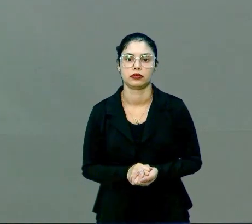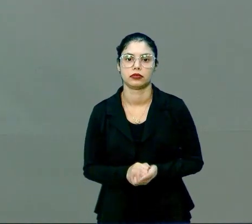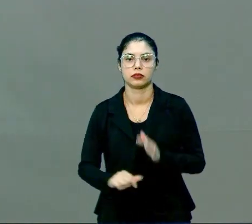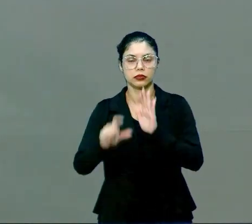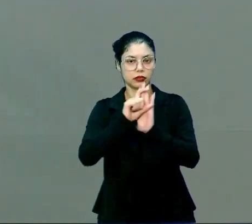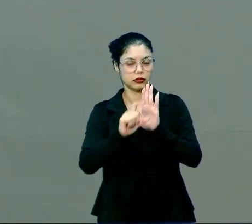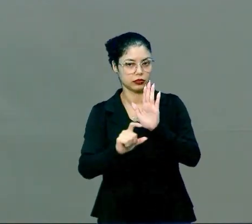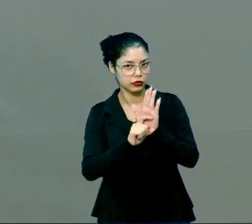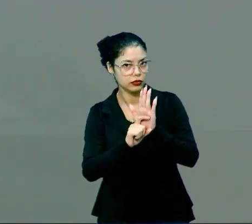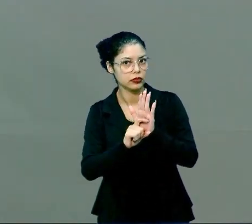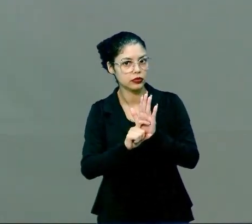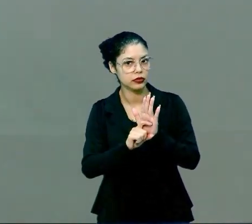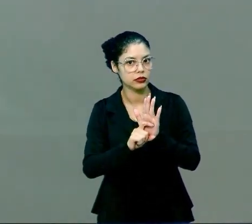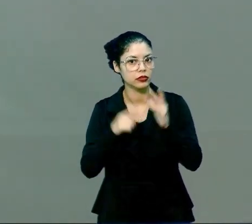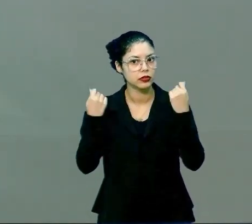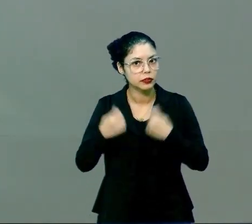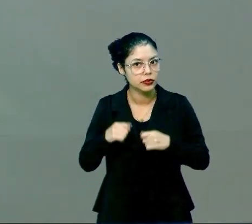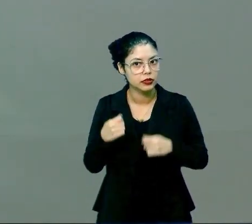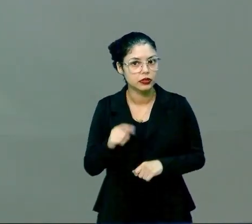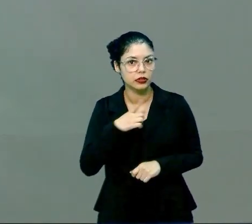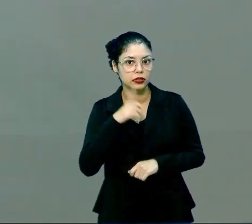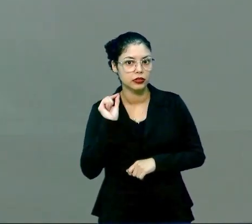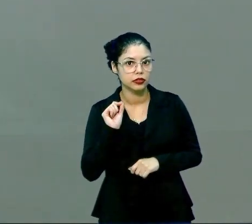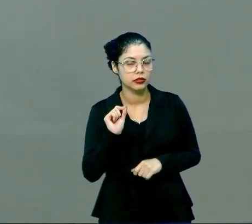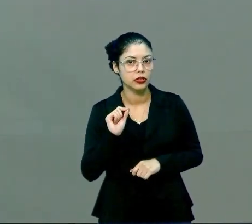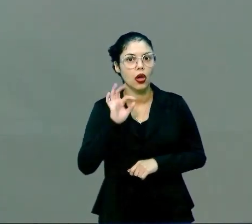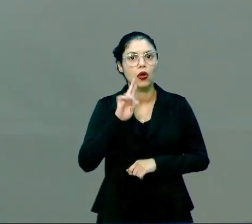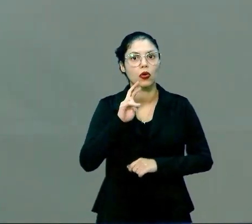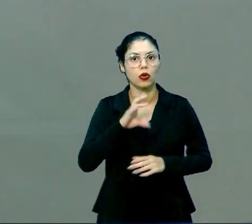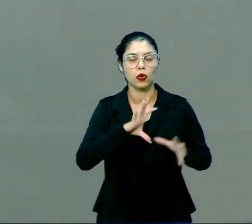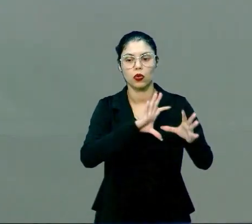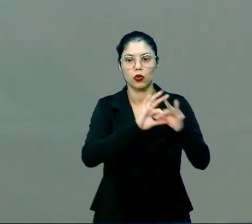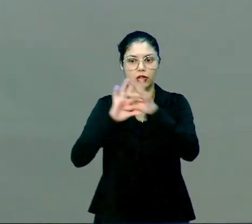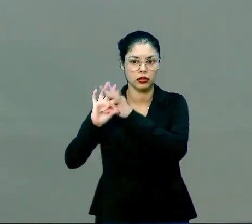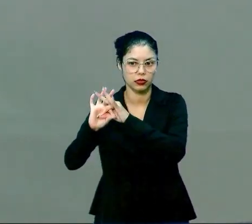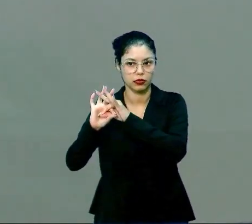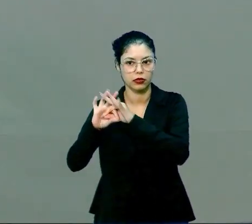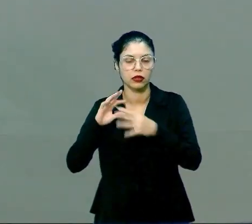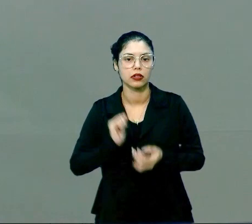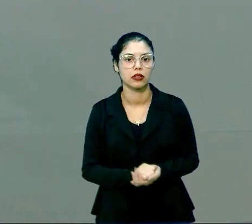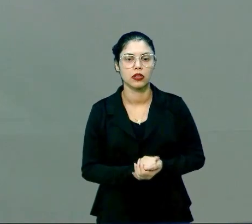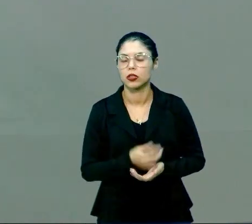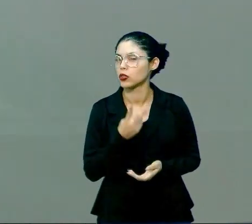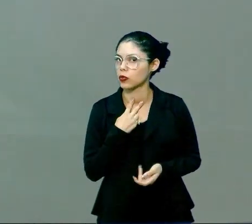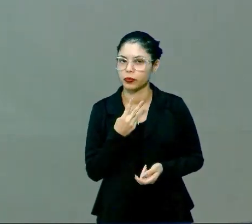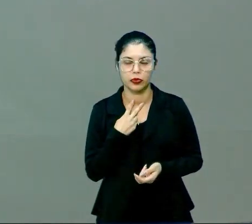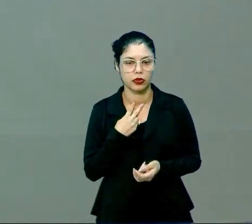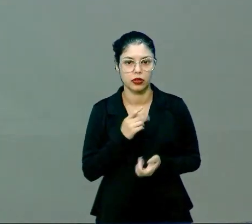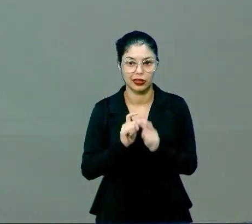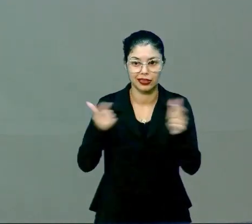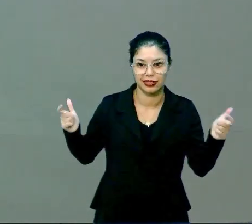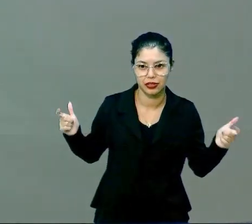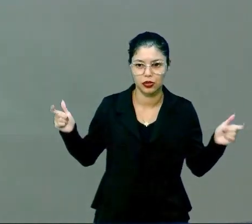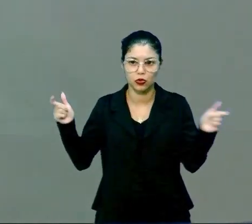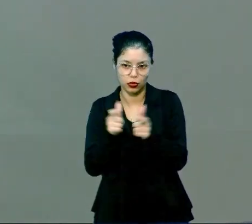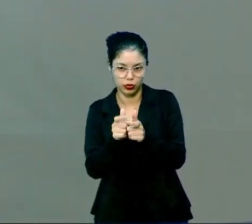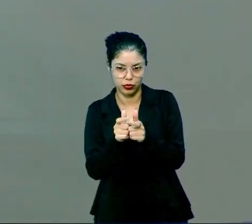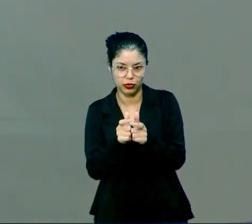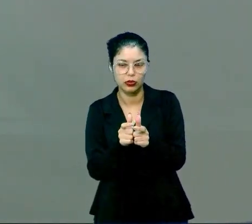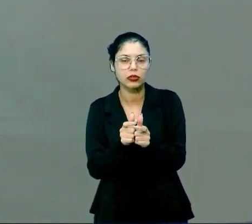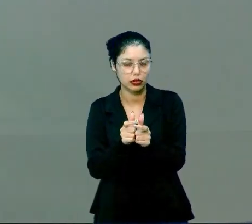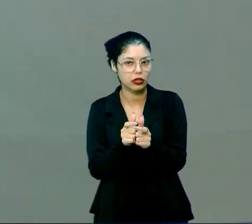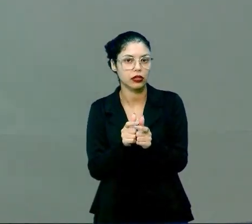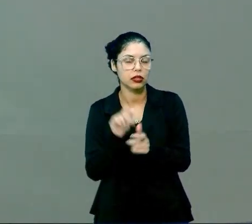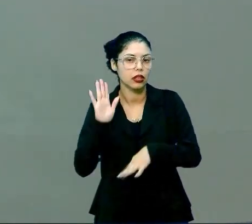os parágrafos, eles precisam ser coerentes. Então, eles não podem ser nem muito longos, nem muito curtos.